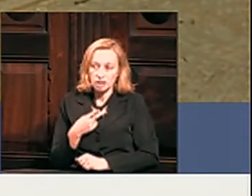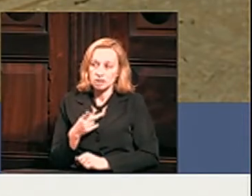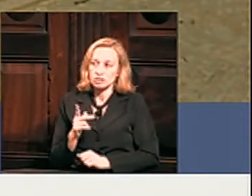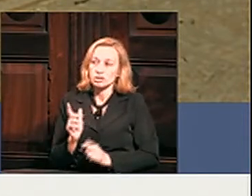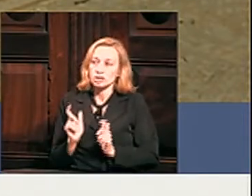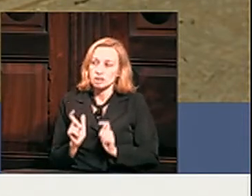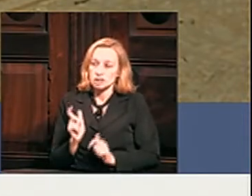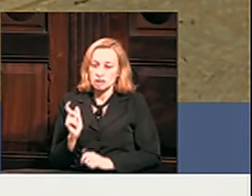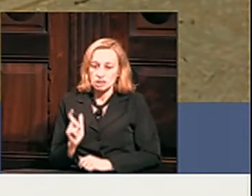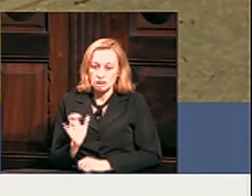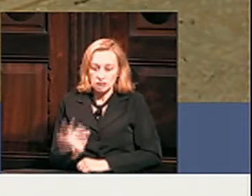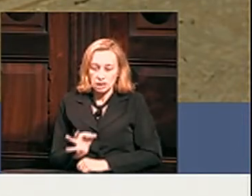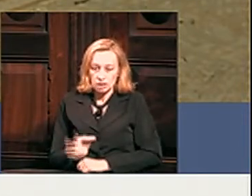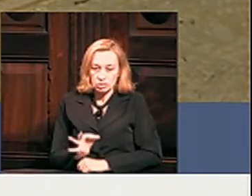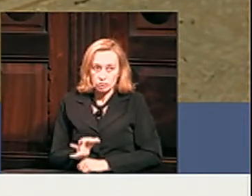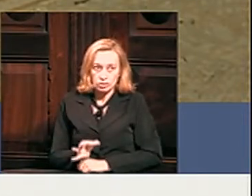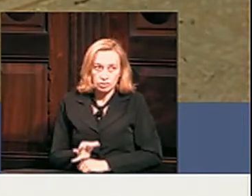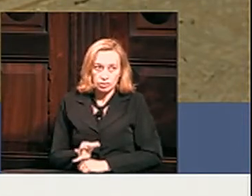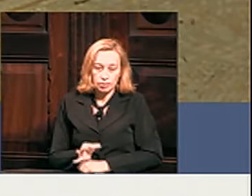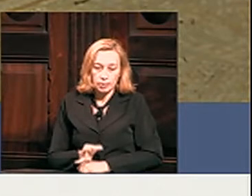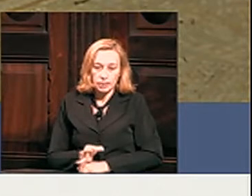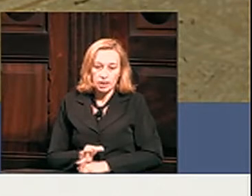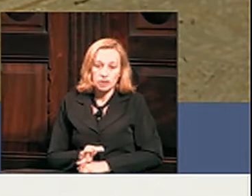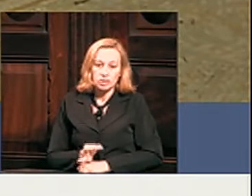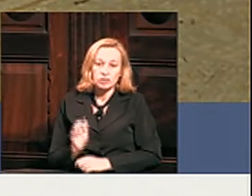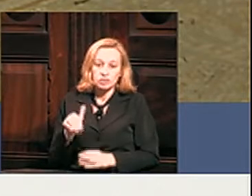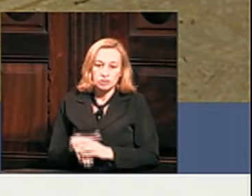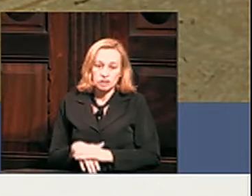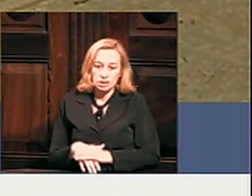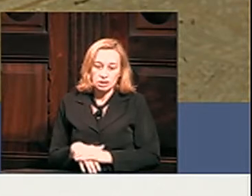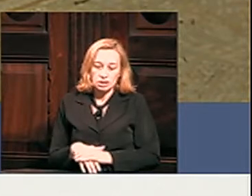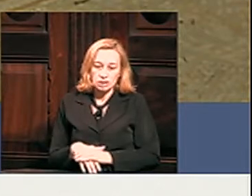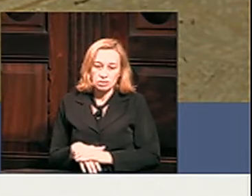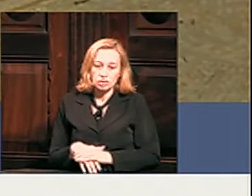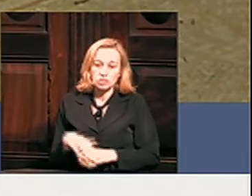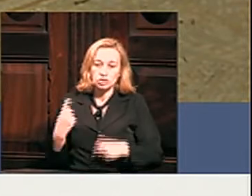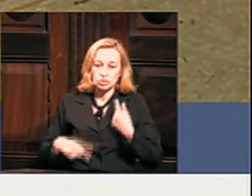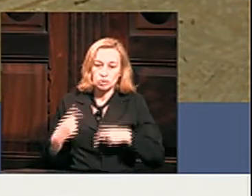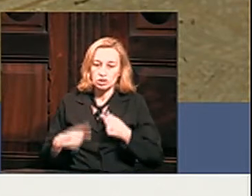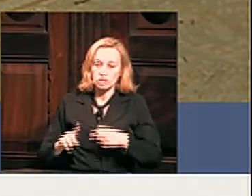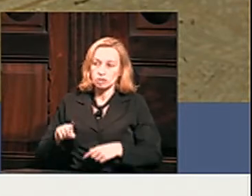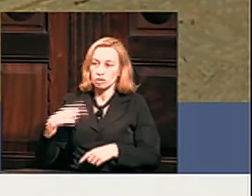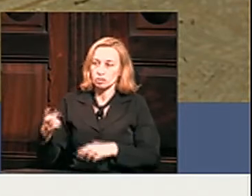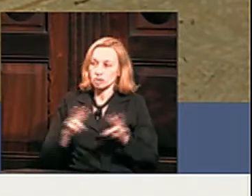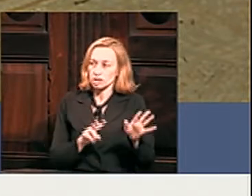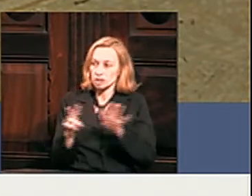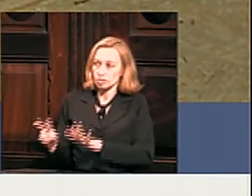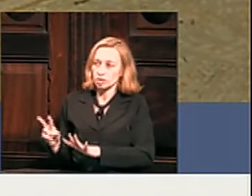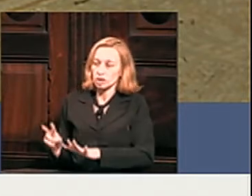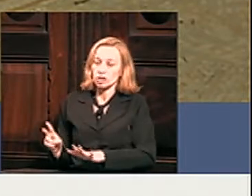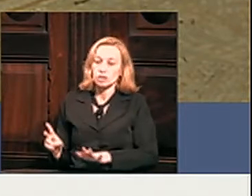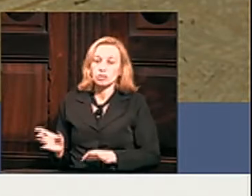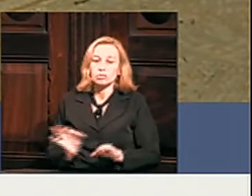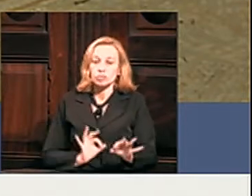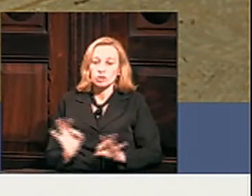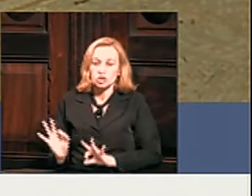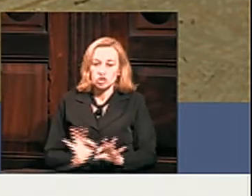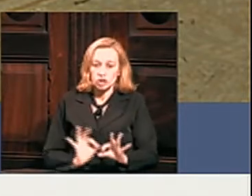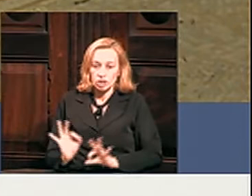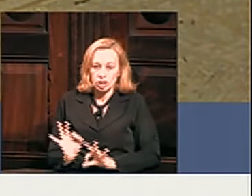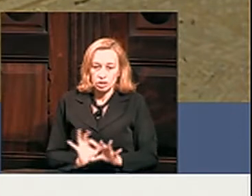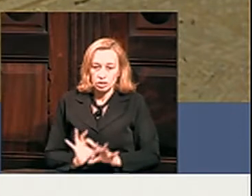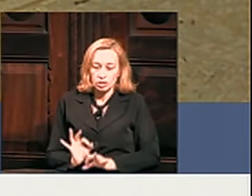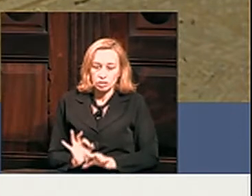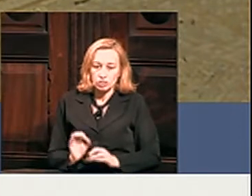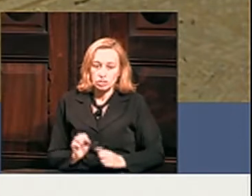acertado um entendimento para a votação colocar em discussão na semana que vem um projeto de autoria aqui do